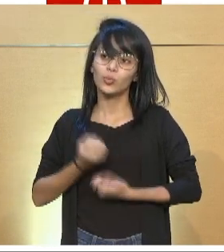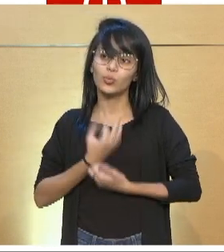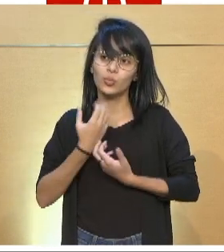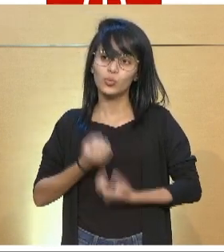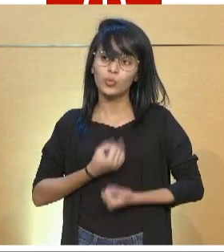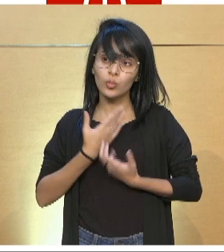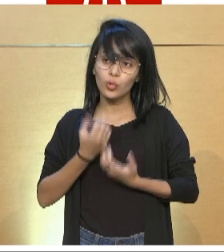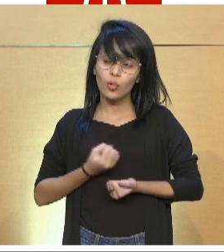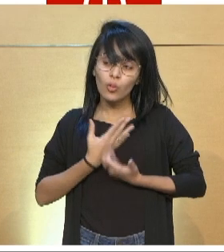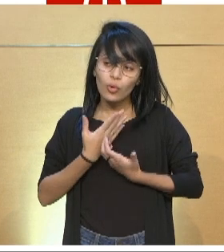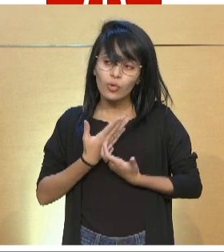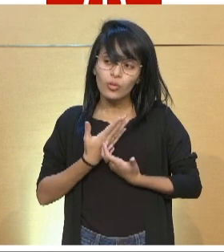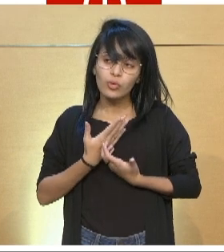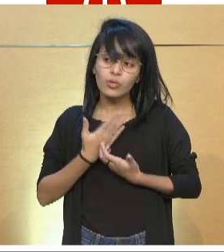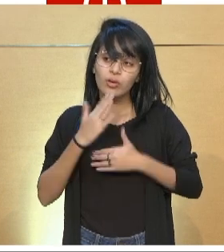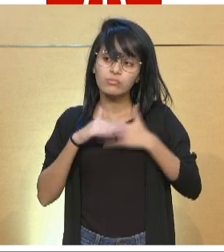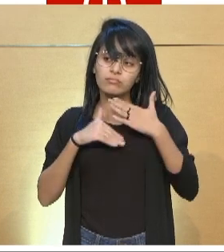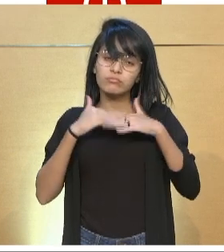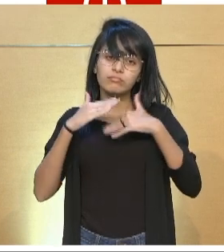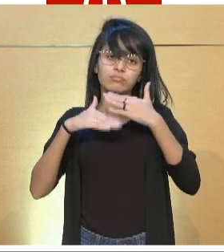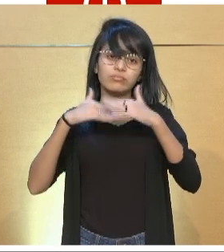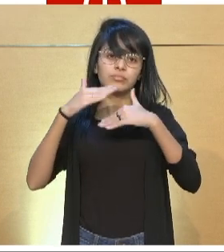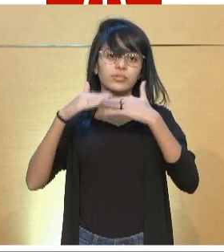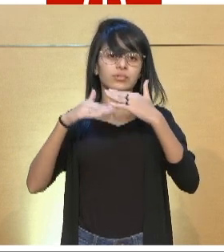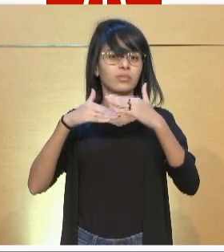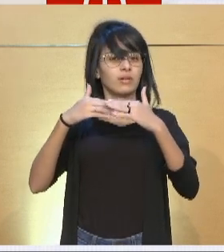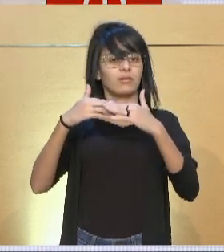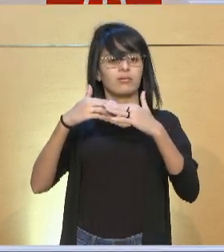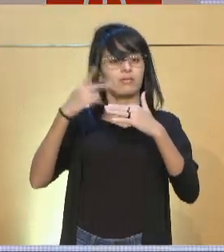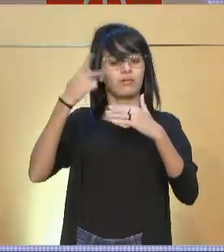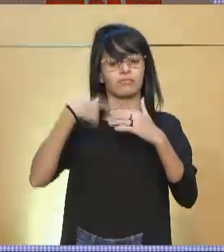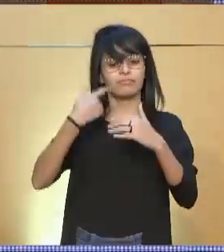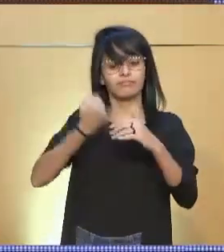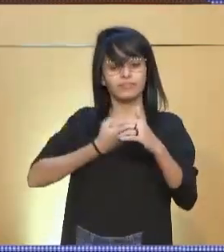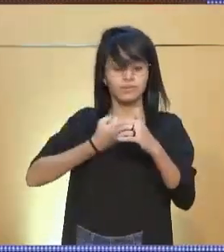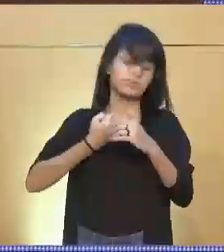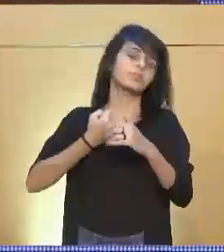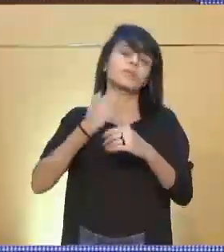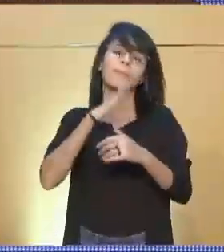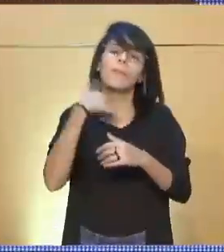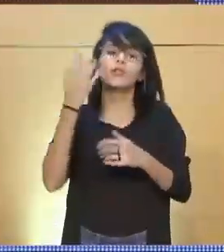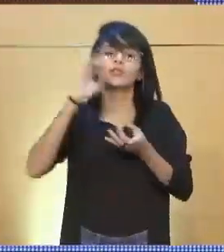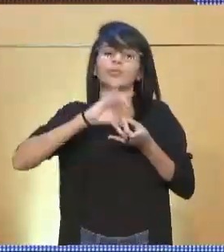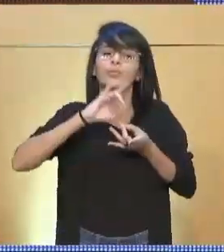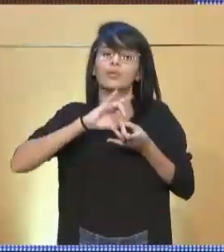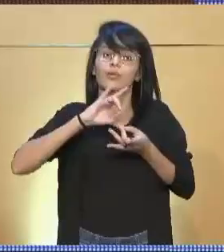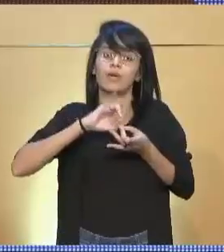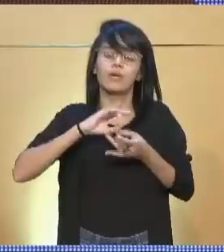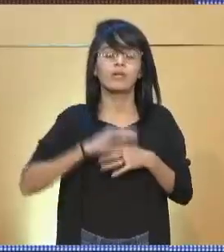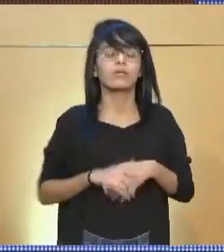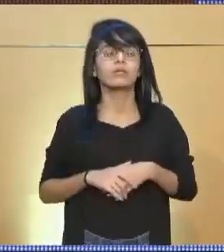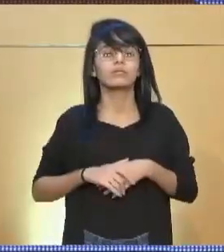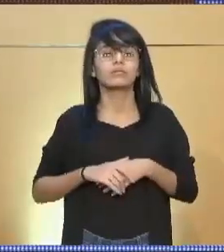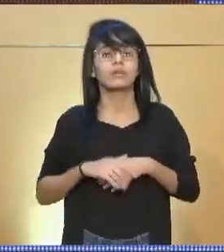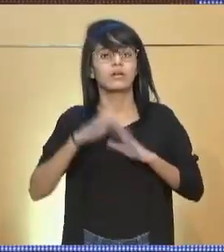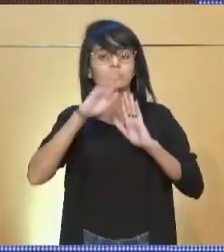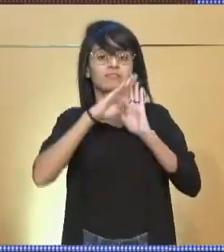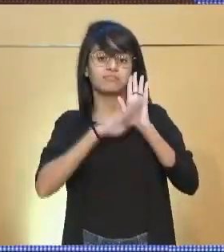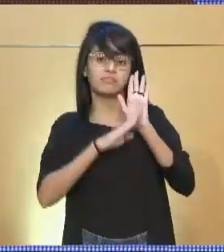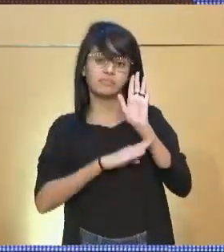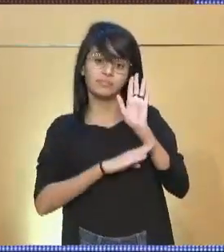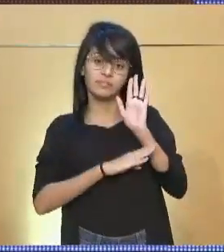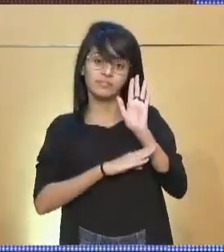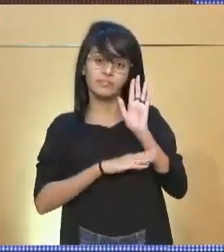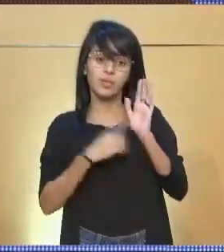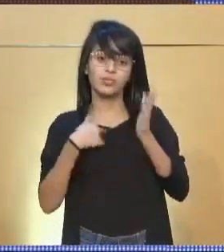Isso cresce, resultando na sua morte espiritual. Esses são os estágios, segundo o